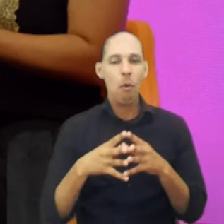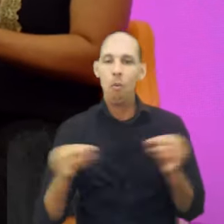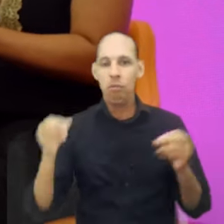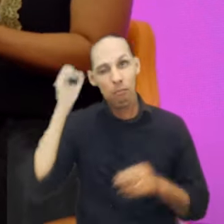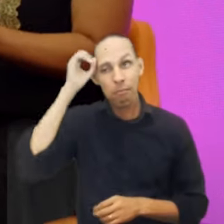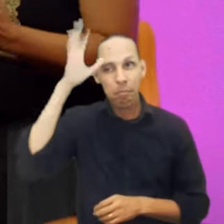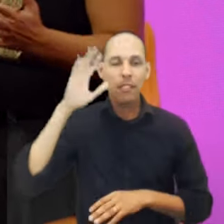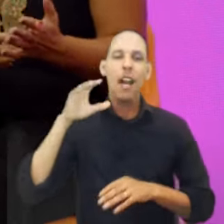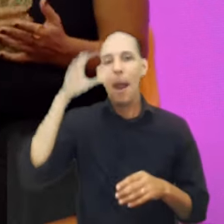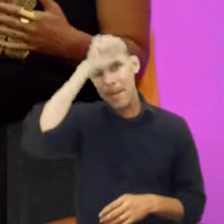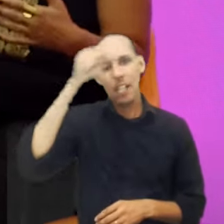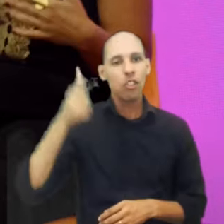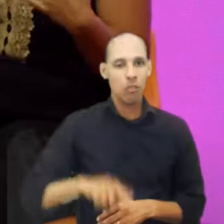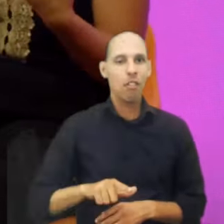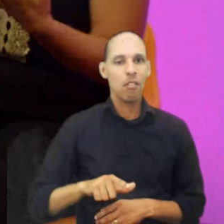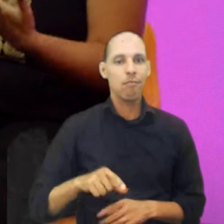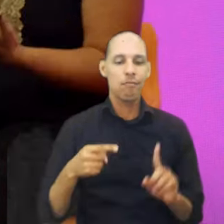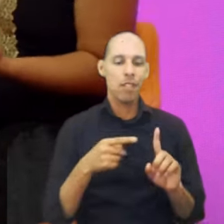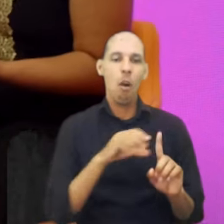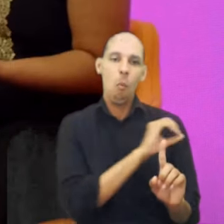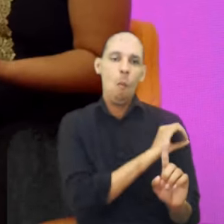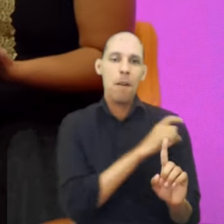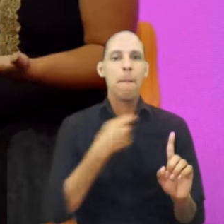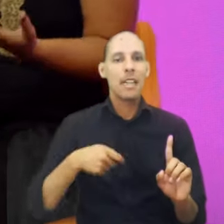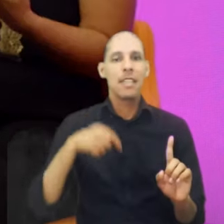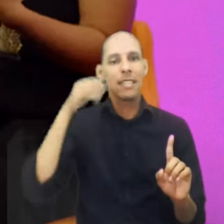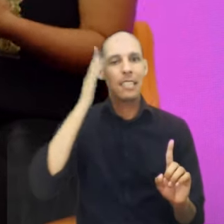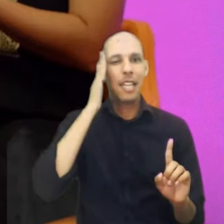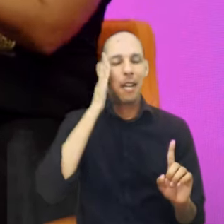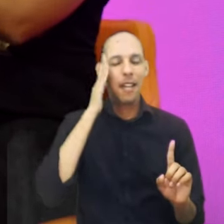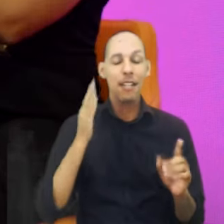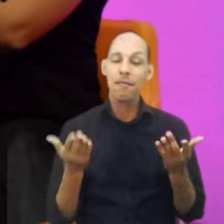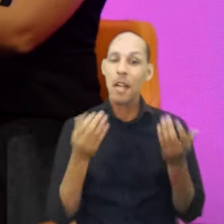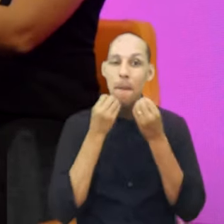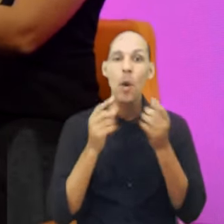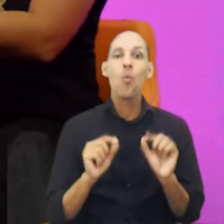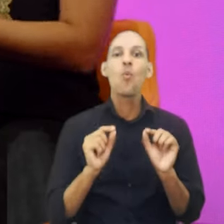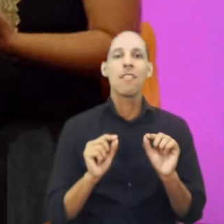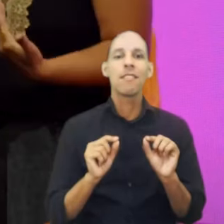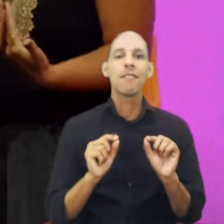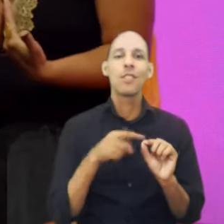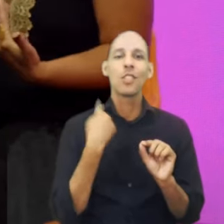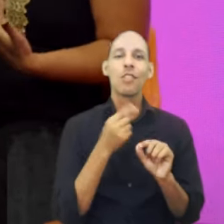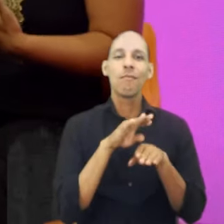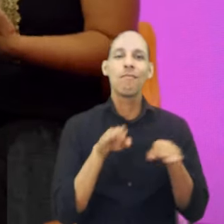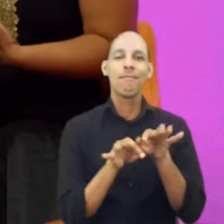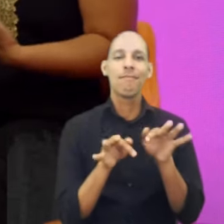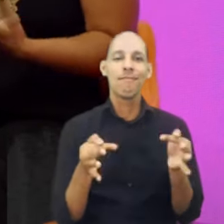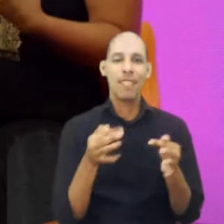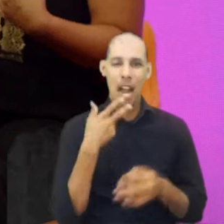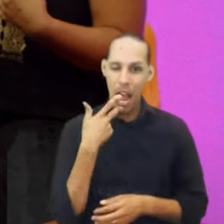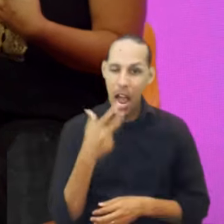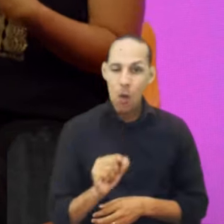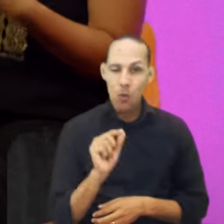reaprender. Então, quando a gente olha para isso, é muito bom porque a gente vai trabalhar uma virtude, que é a humildade, de